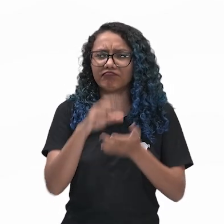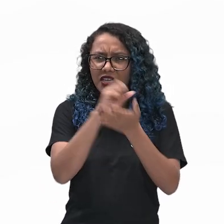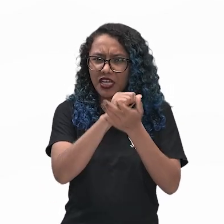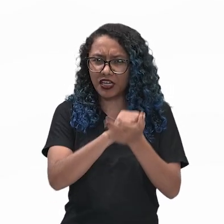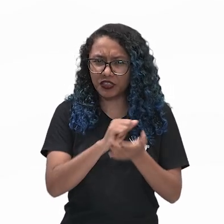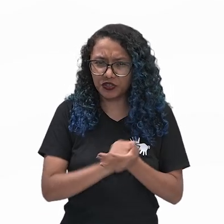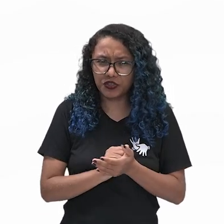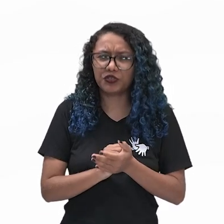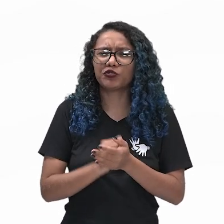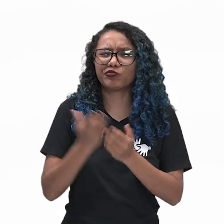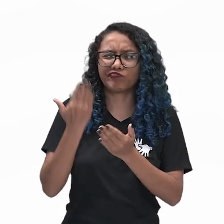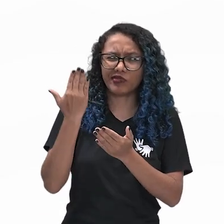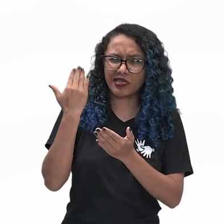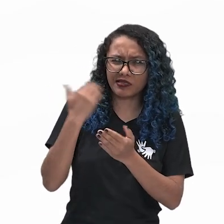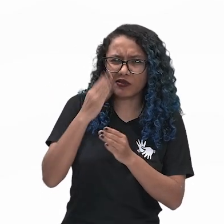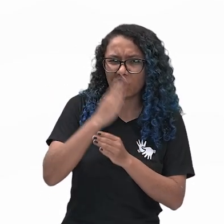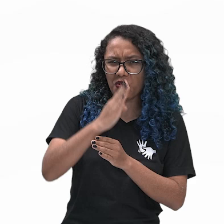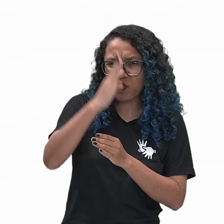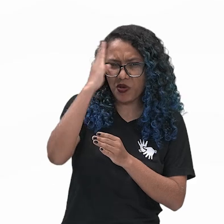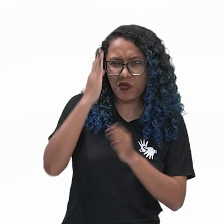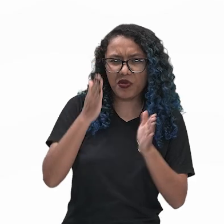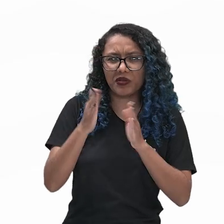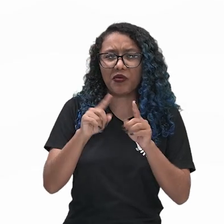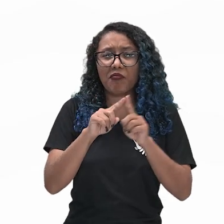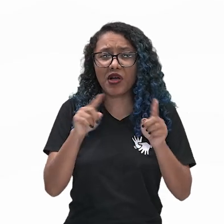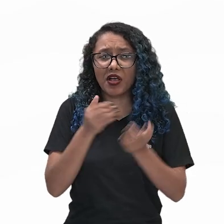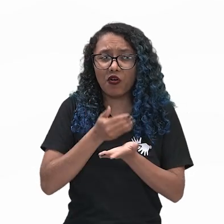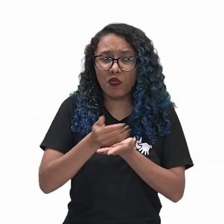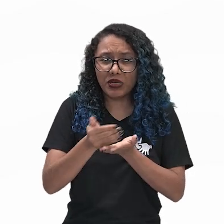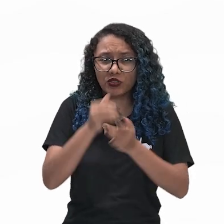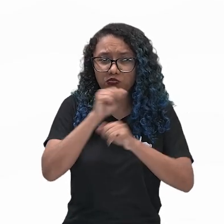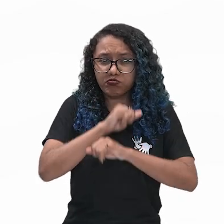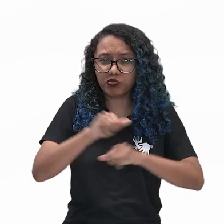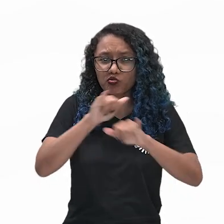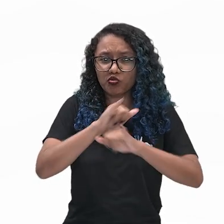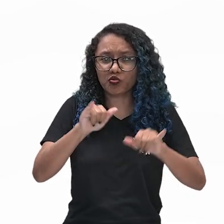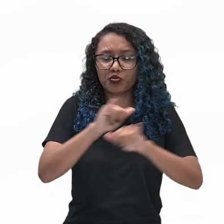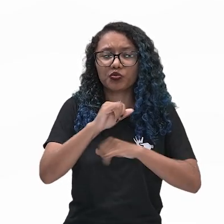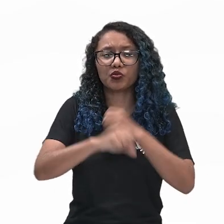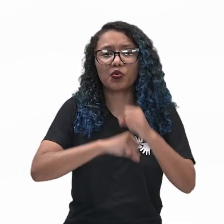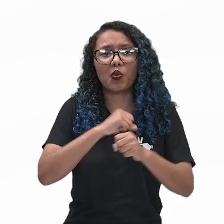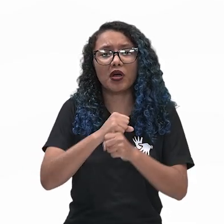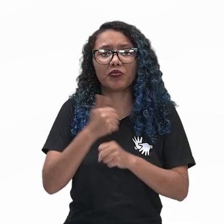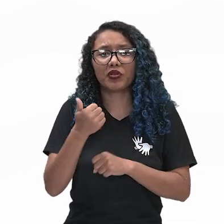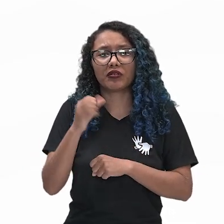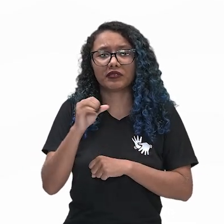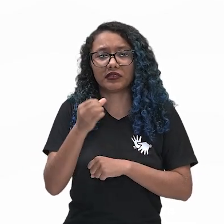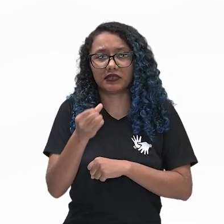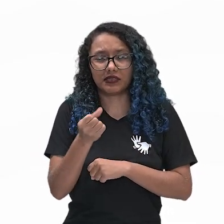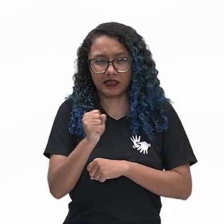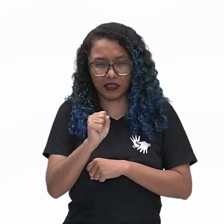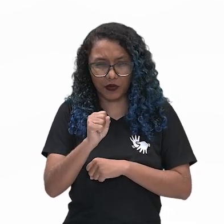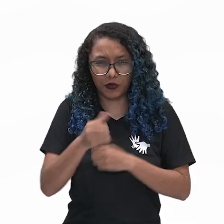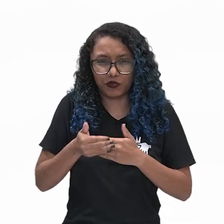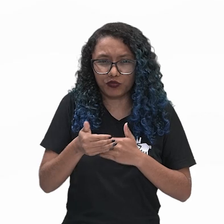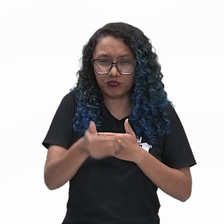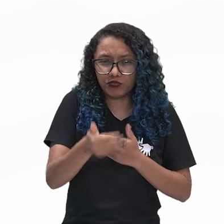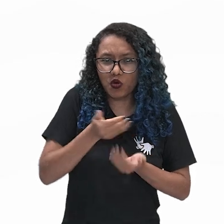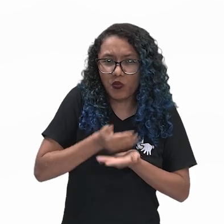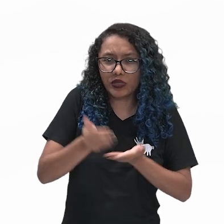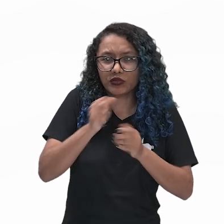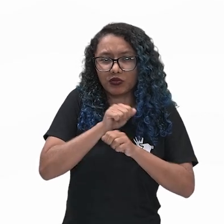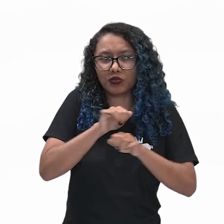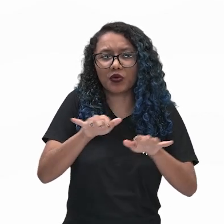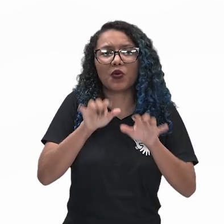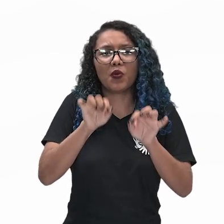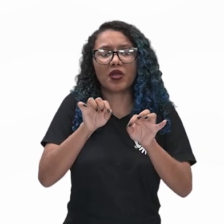o grafite começou a ganhar visibilidade a partir de 1968. Na época, um movimento